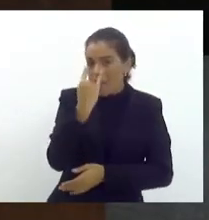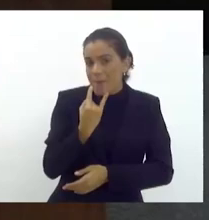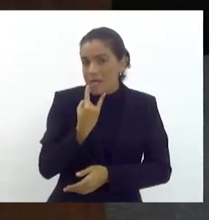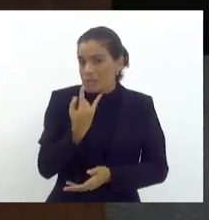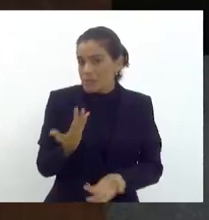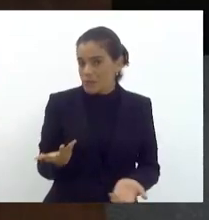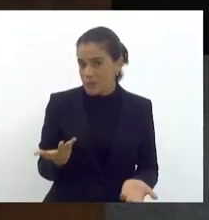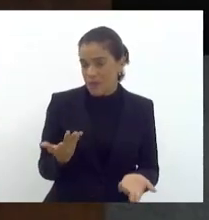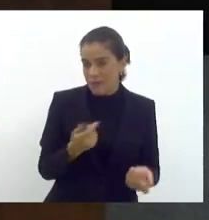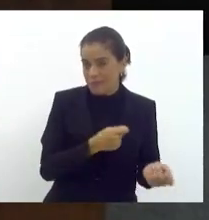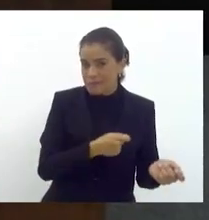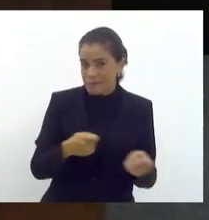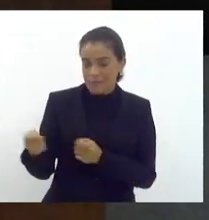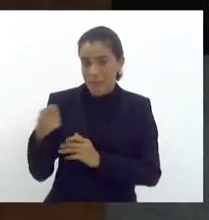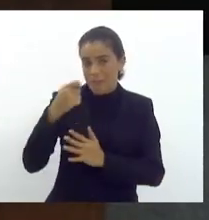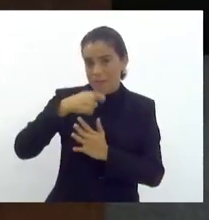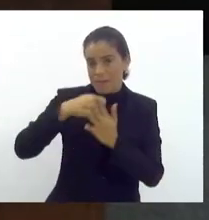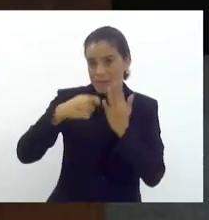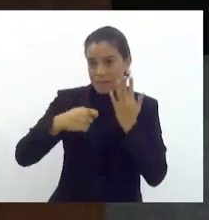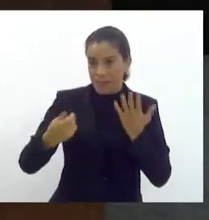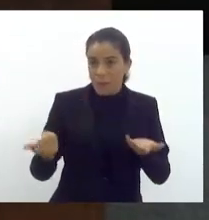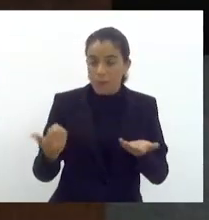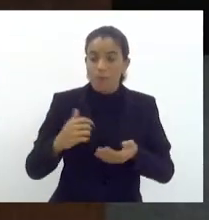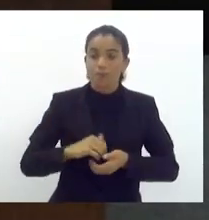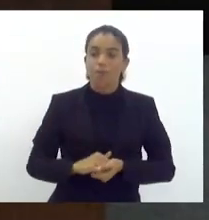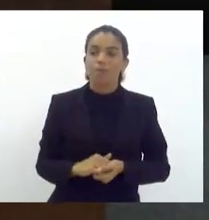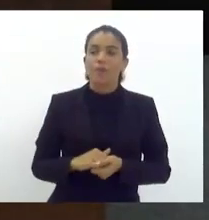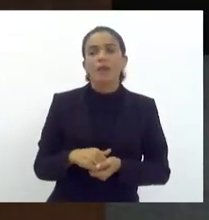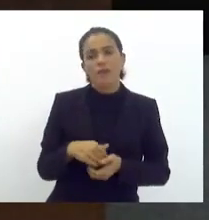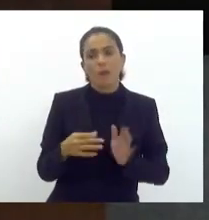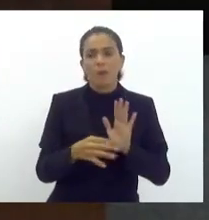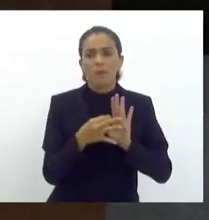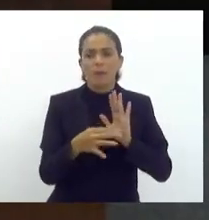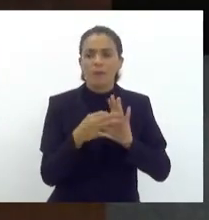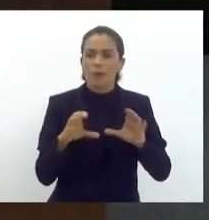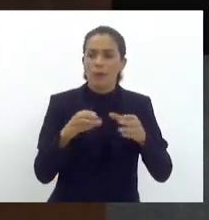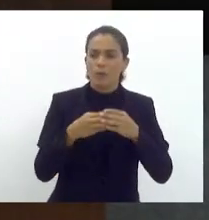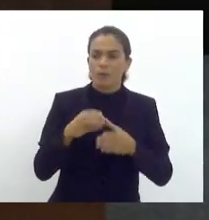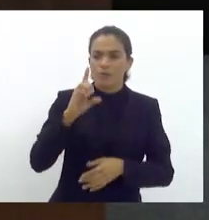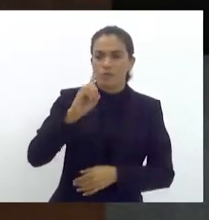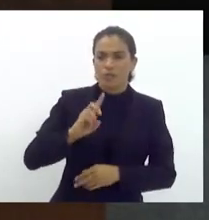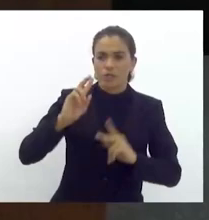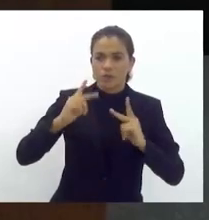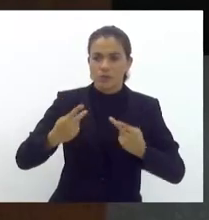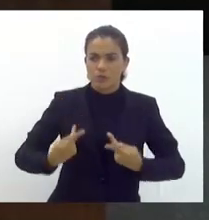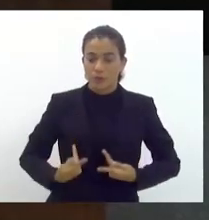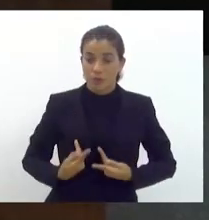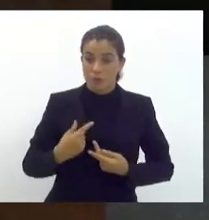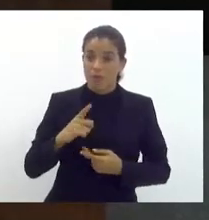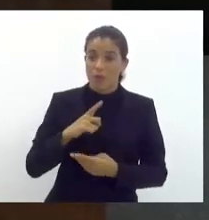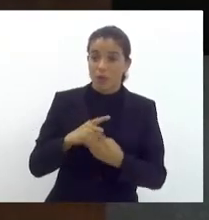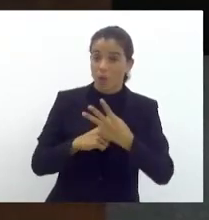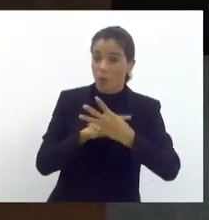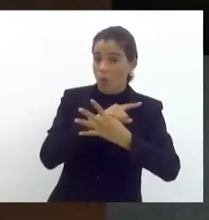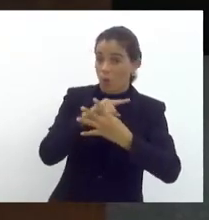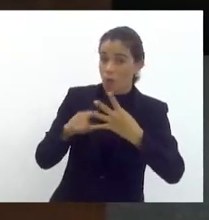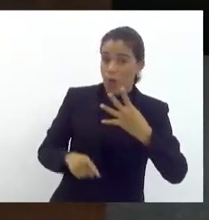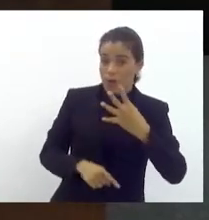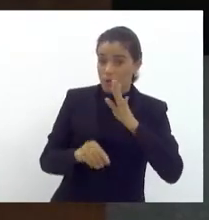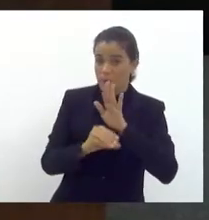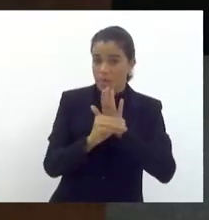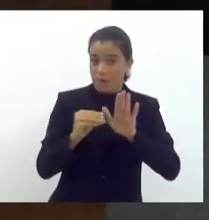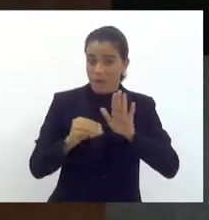ciclo menstrual regular mensal então o parecer da Comissão de Direitos Humanos houve quatro emendas ao projeto